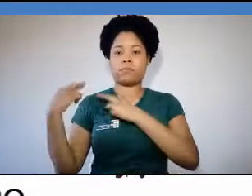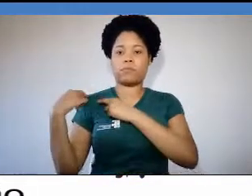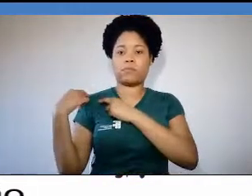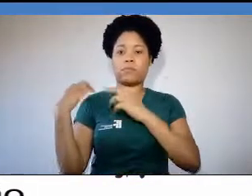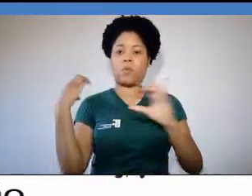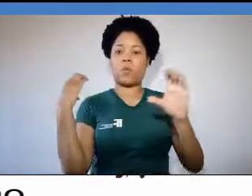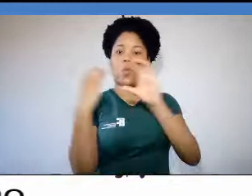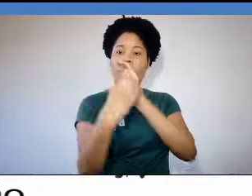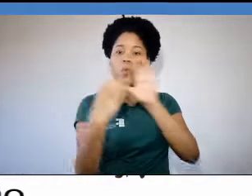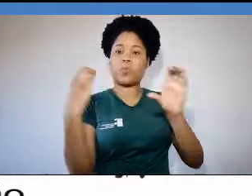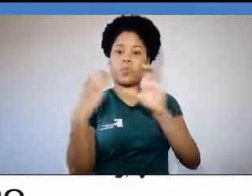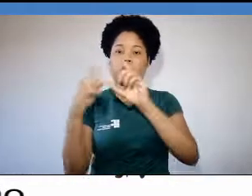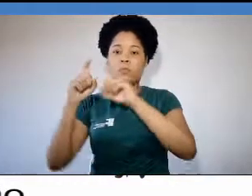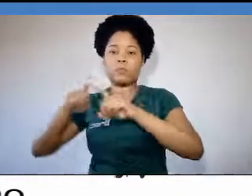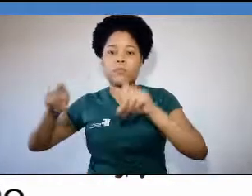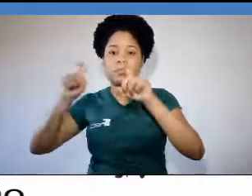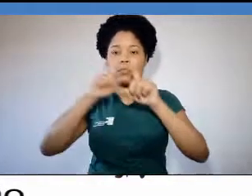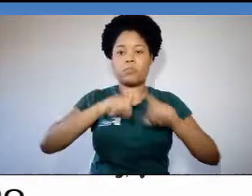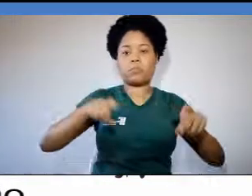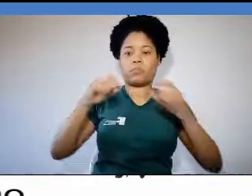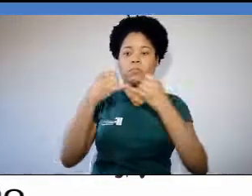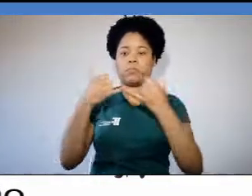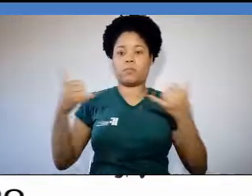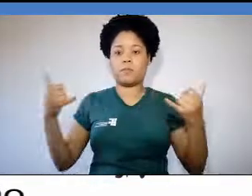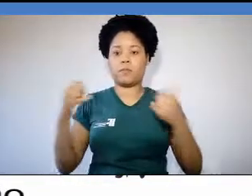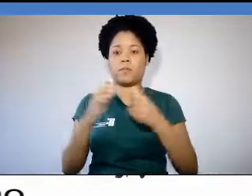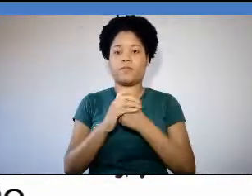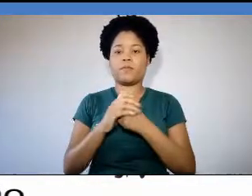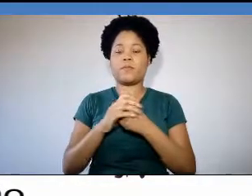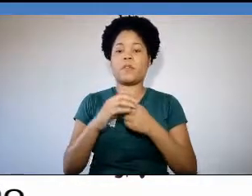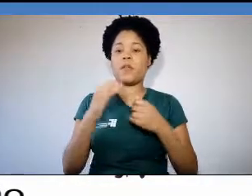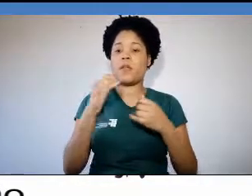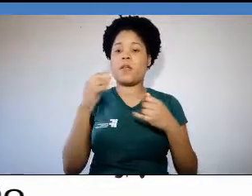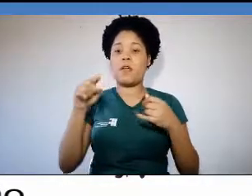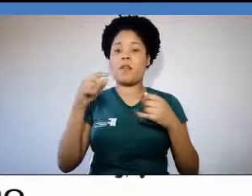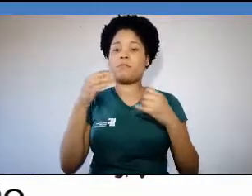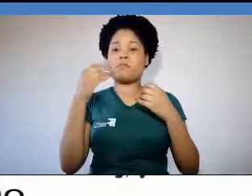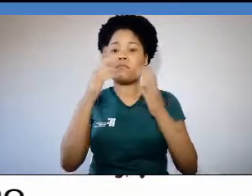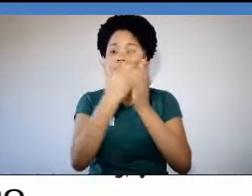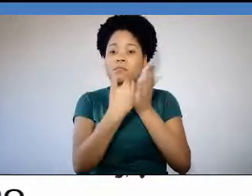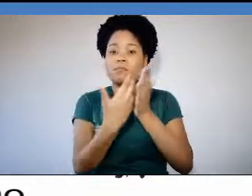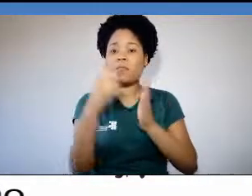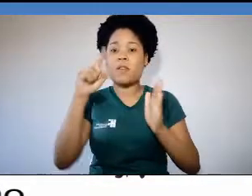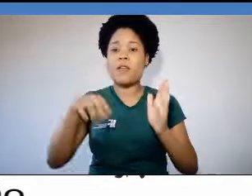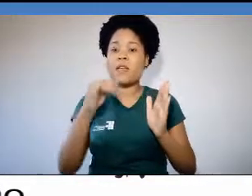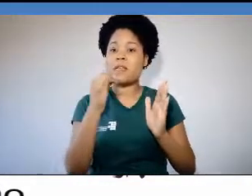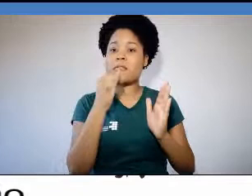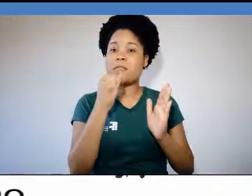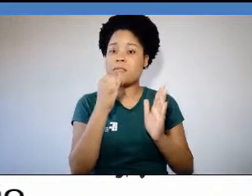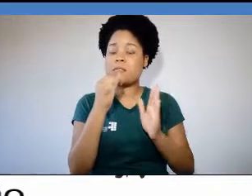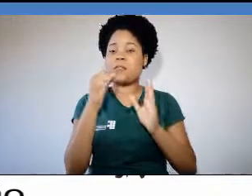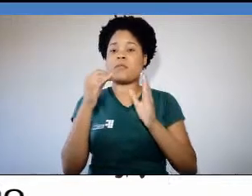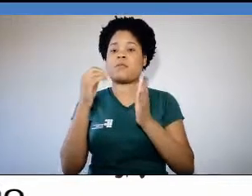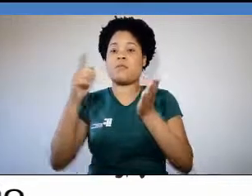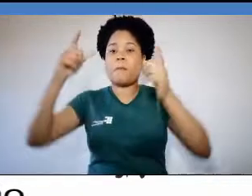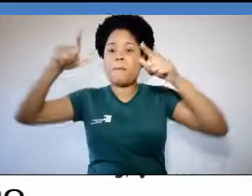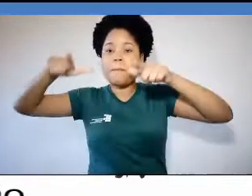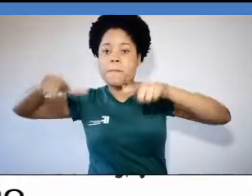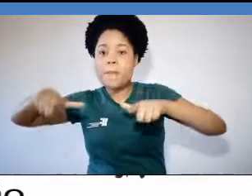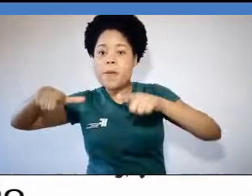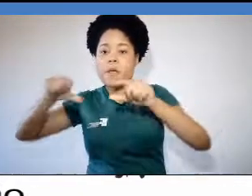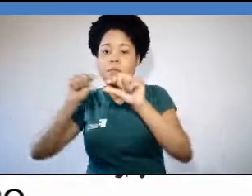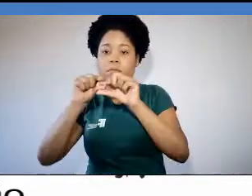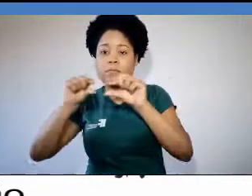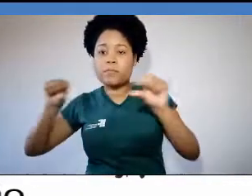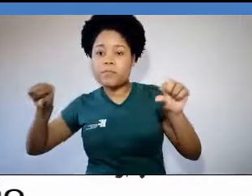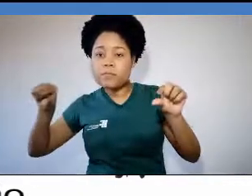pela comunicação entre os computadores da rede. Esse é um exemplo de placa de rede cabeada e